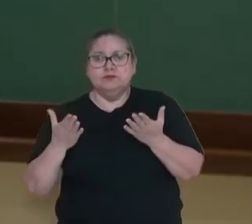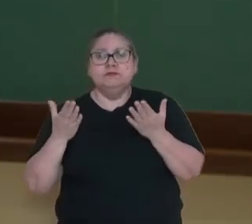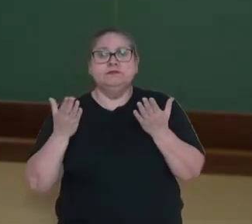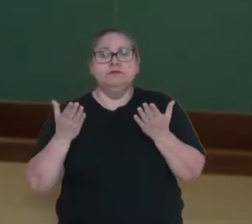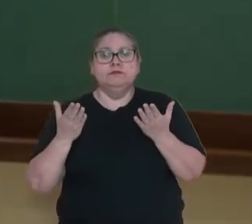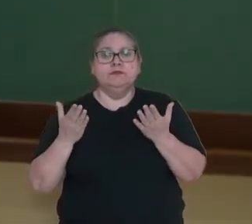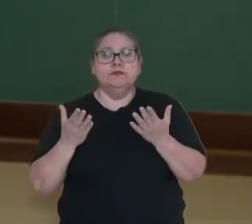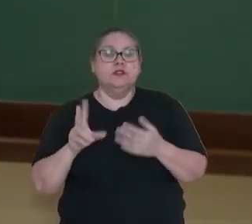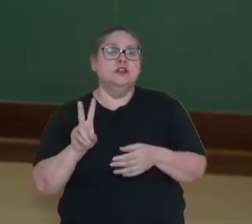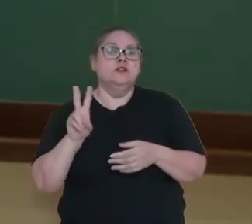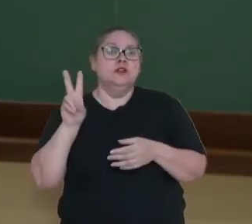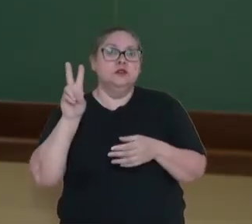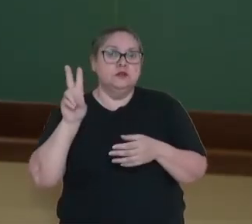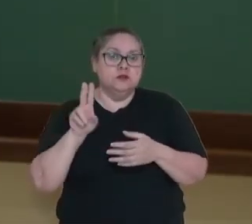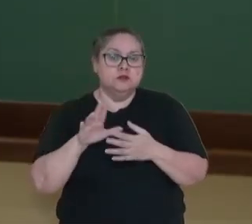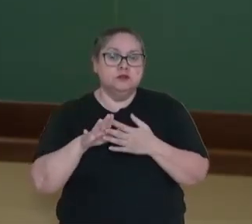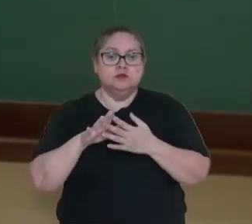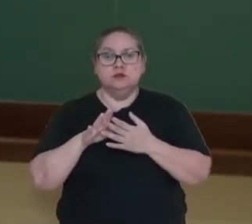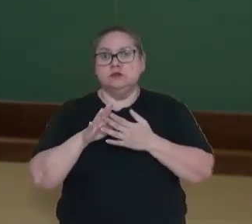esse valor